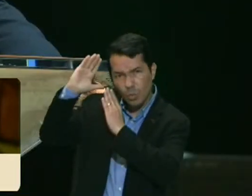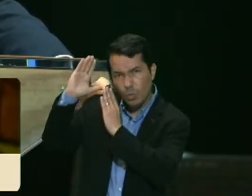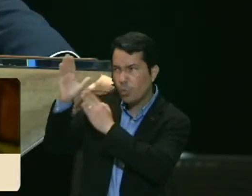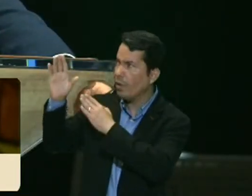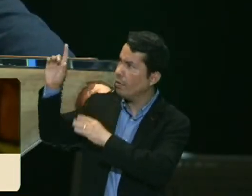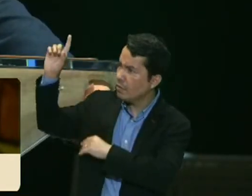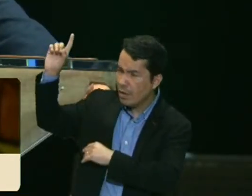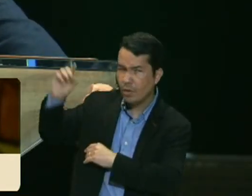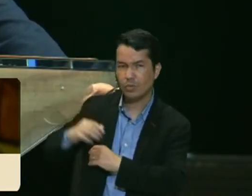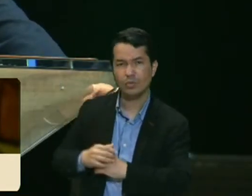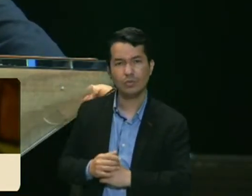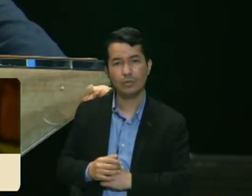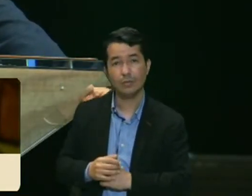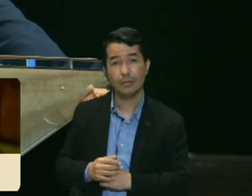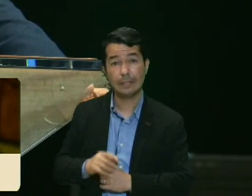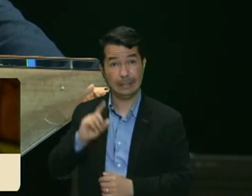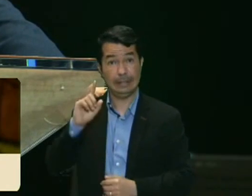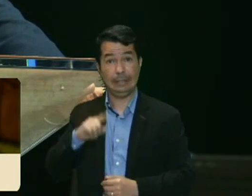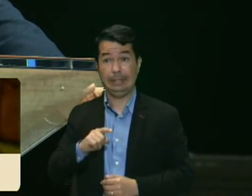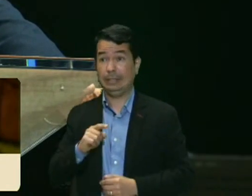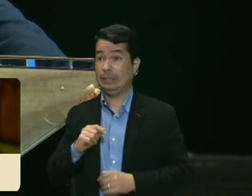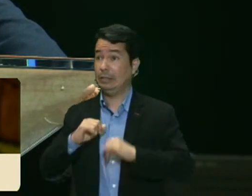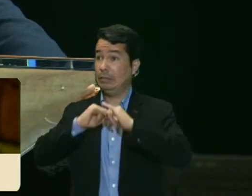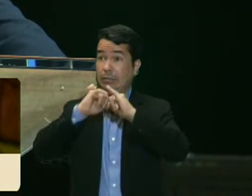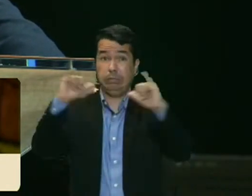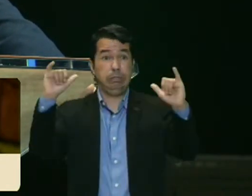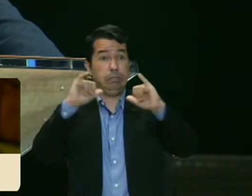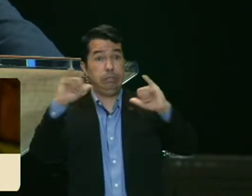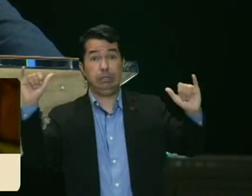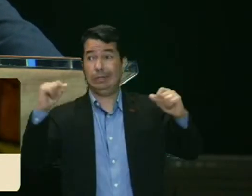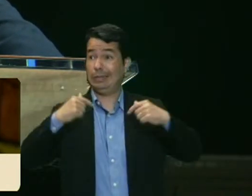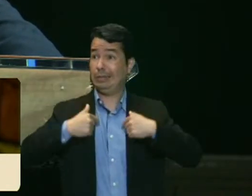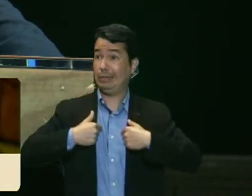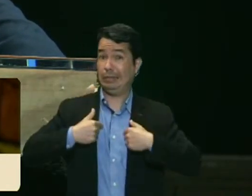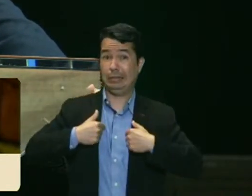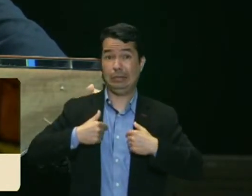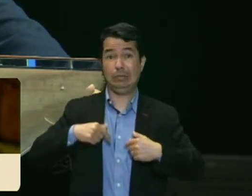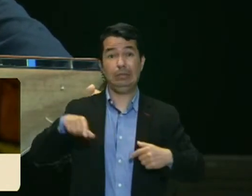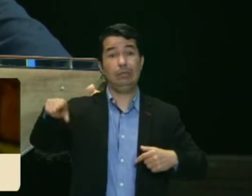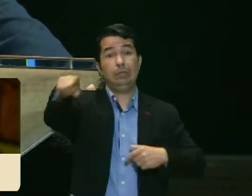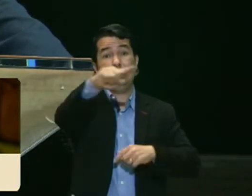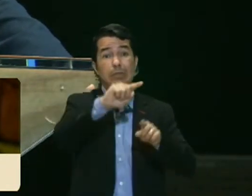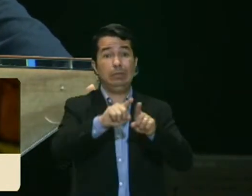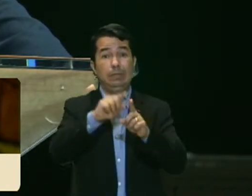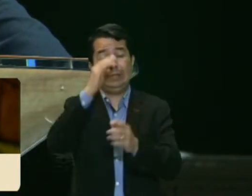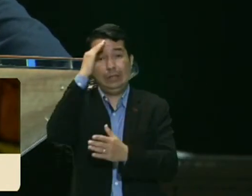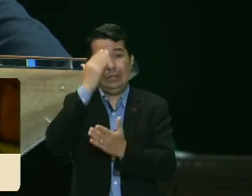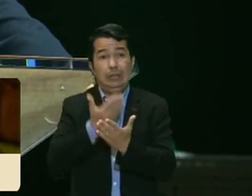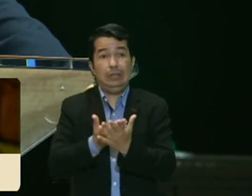É uma confrontação muito grande para a minha fé e para a sua fé.